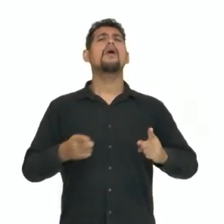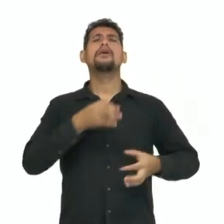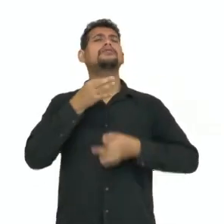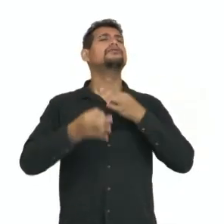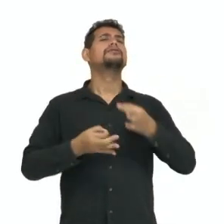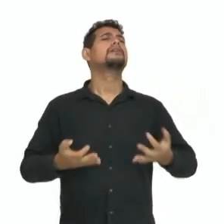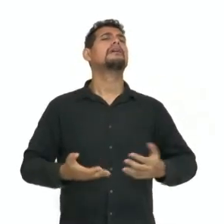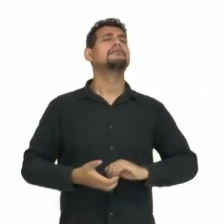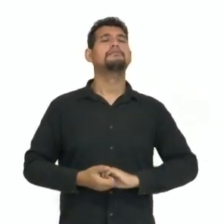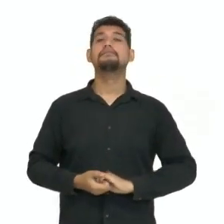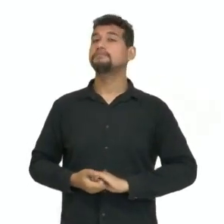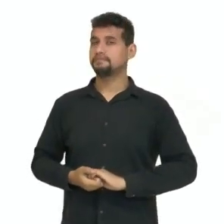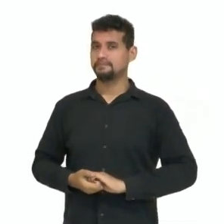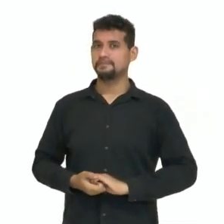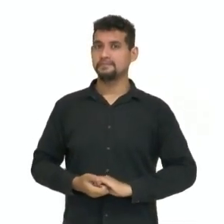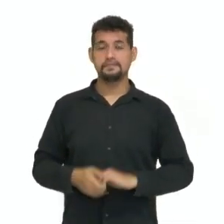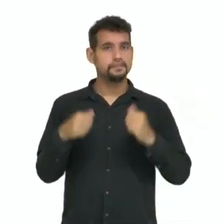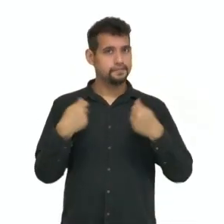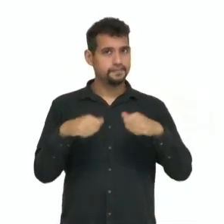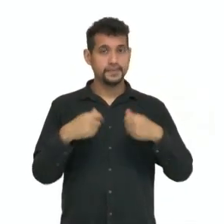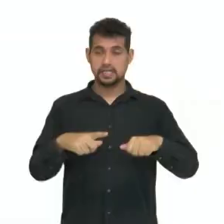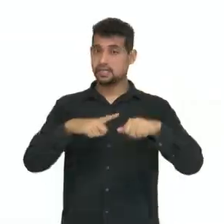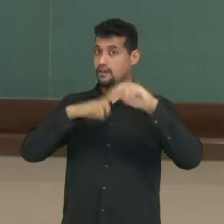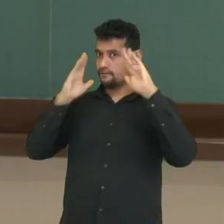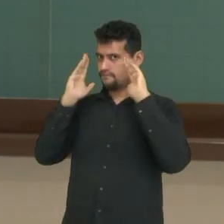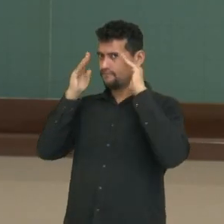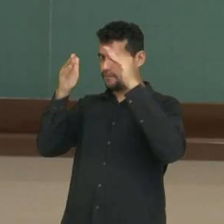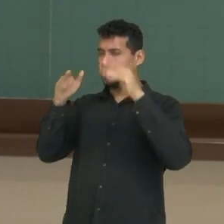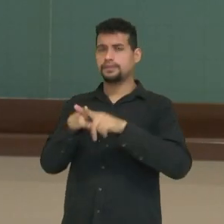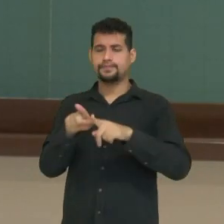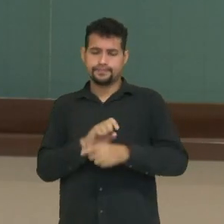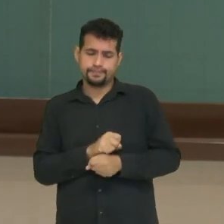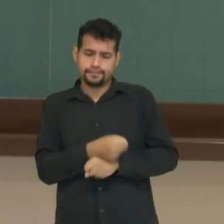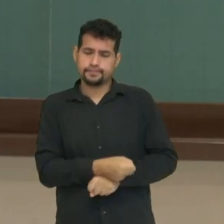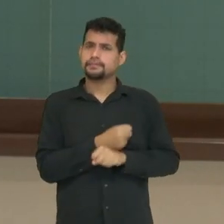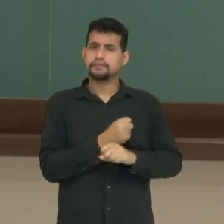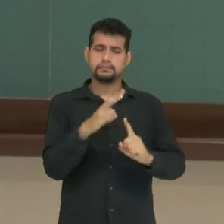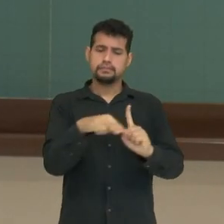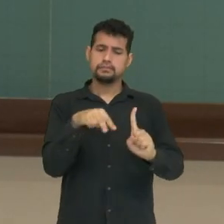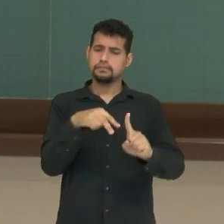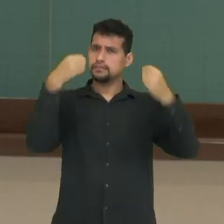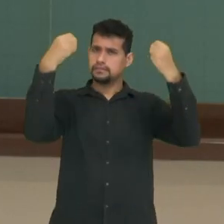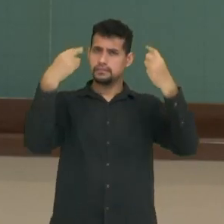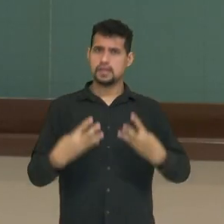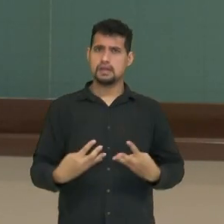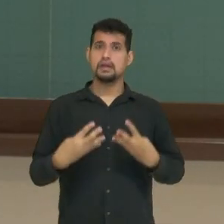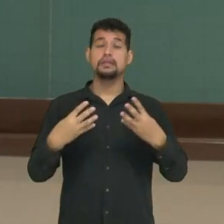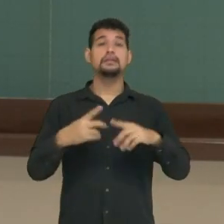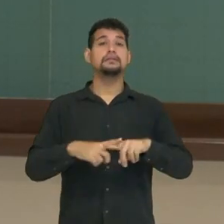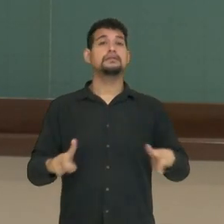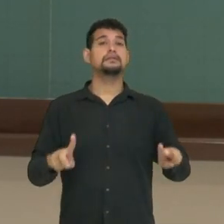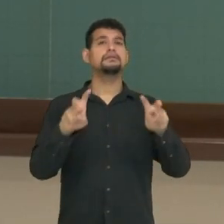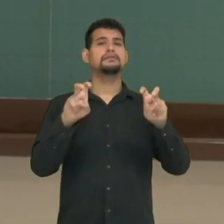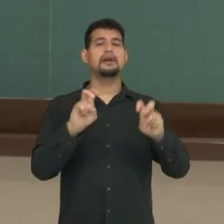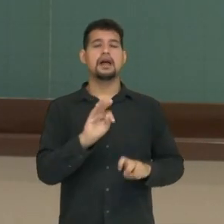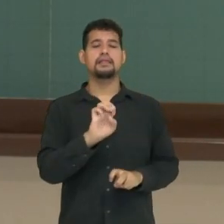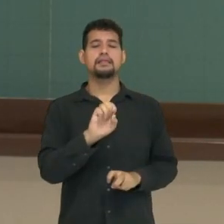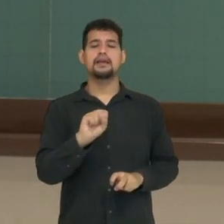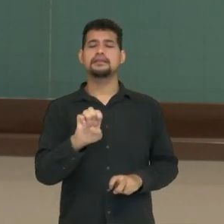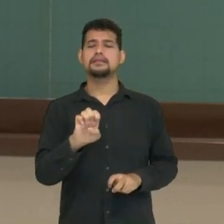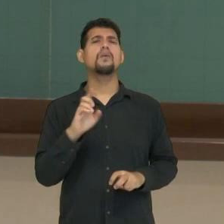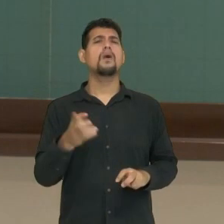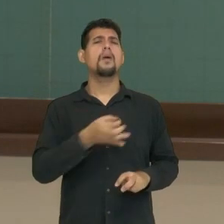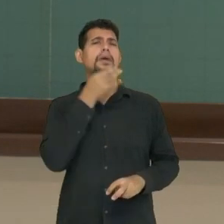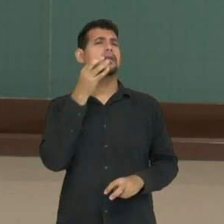prof? Mantenha o foco e defenda seu ponto de vista com argumentos. Então, em relação à tese, qual é o teu ponto